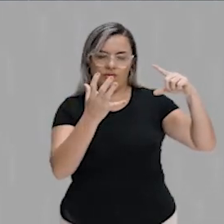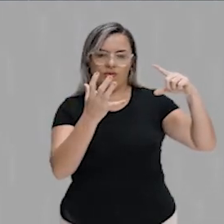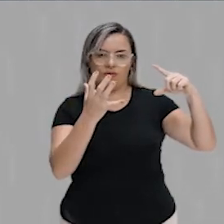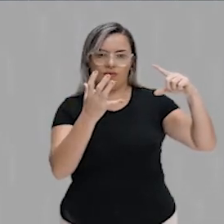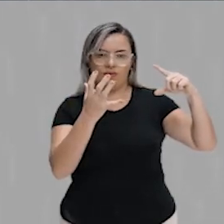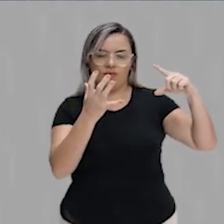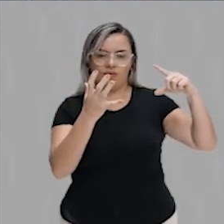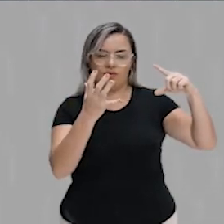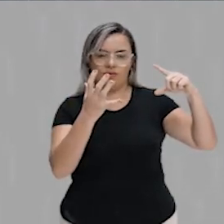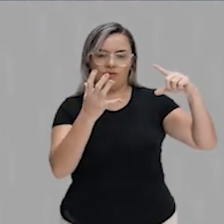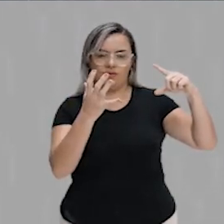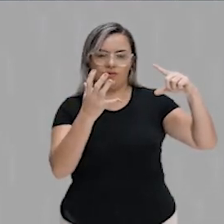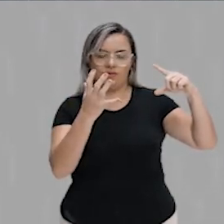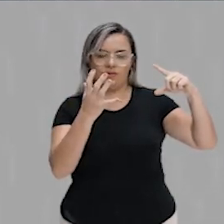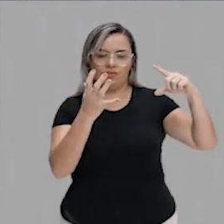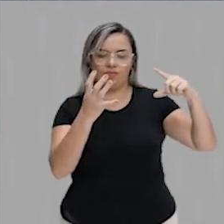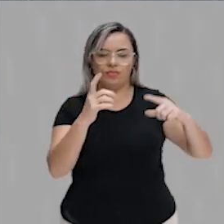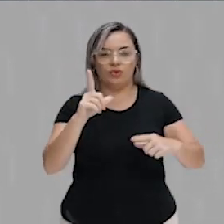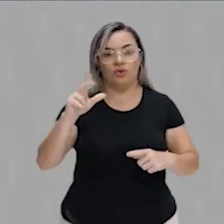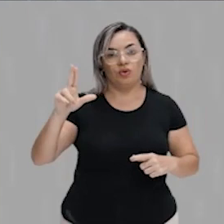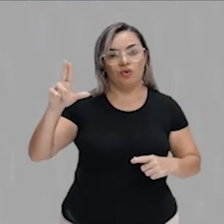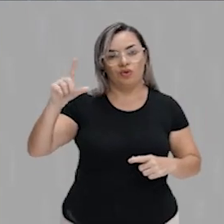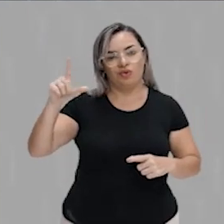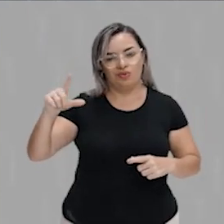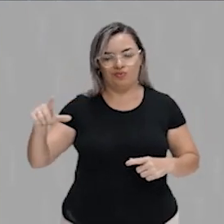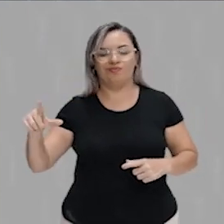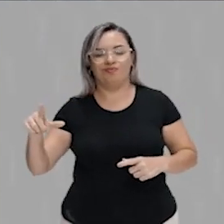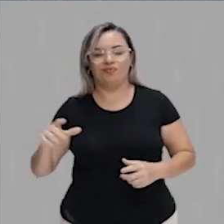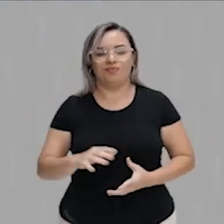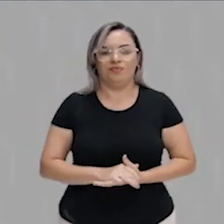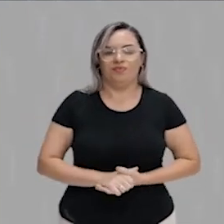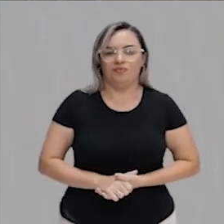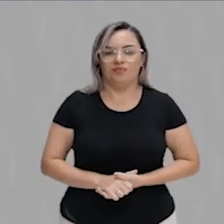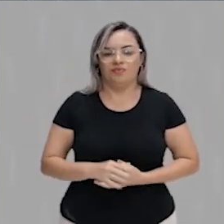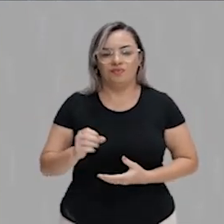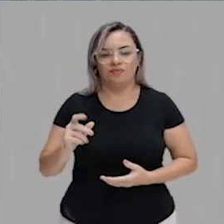luz. Foto quer dizer luz, né? E tropismo é atração. Beleza?